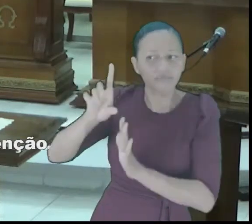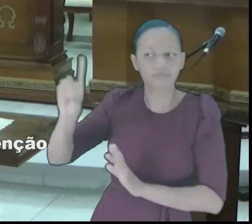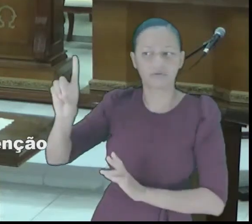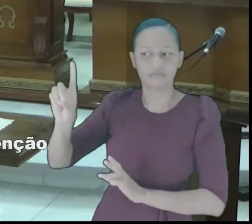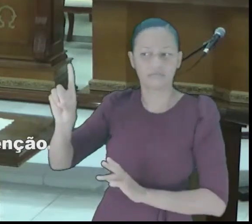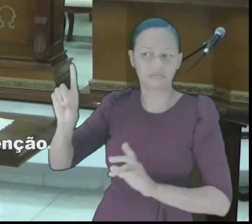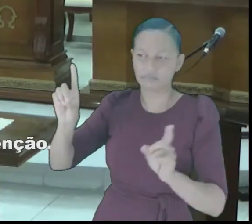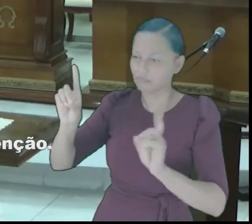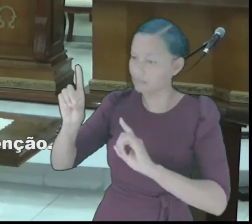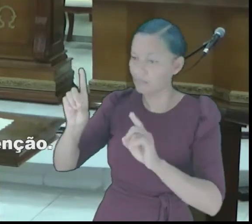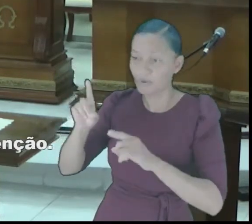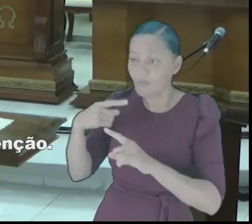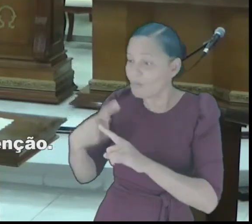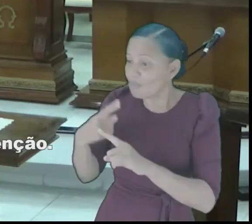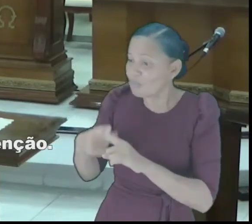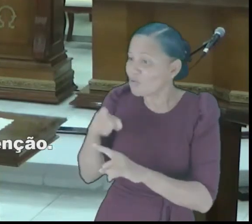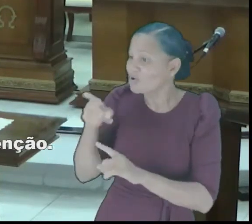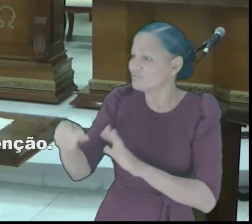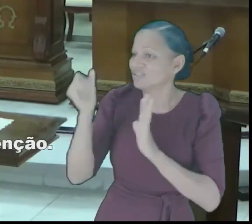no qual estáis